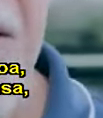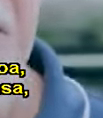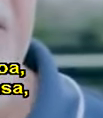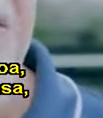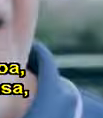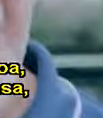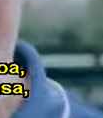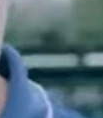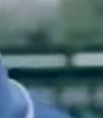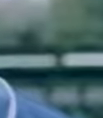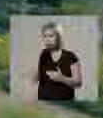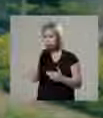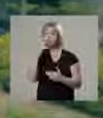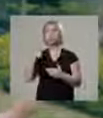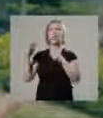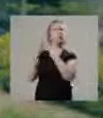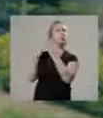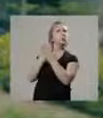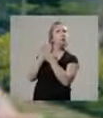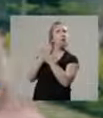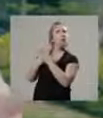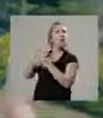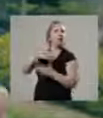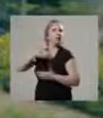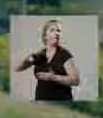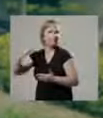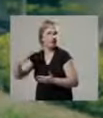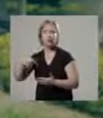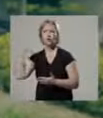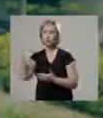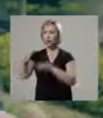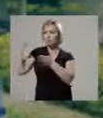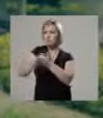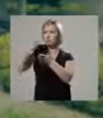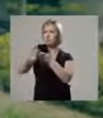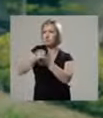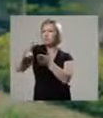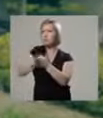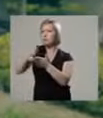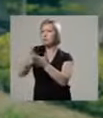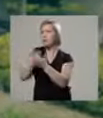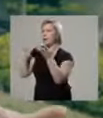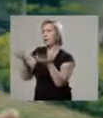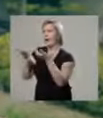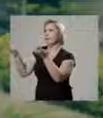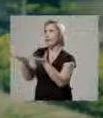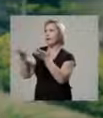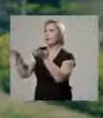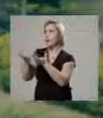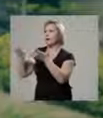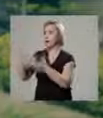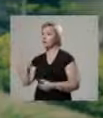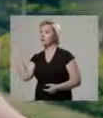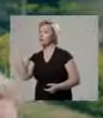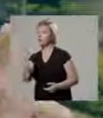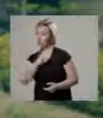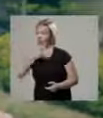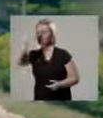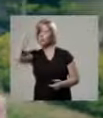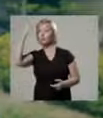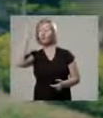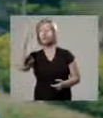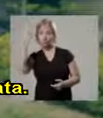o trabalho, a casa, a alimentação, sei lá, né? A escola dos filhos. A gente sempre vai